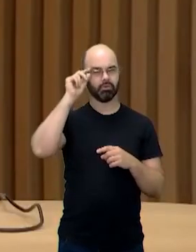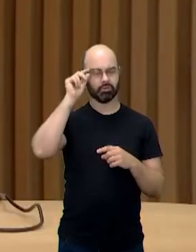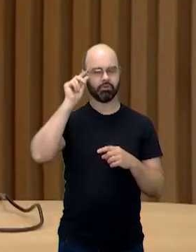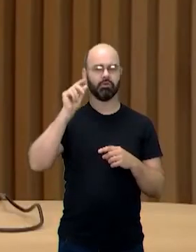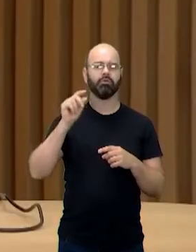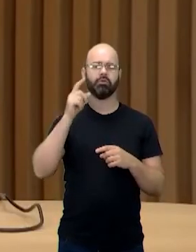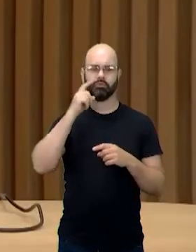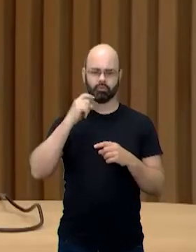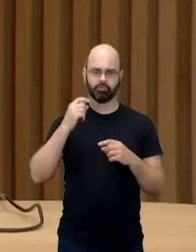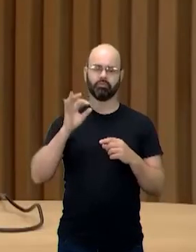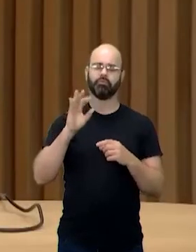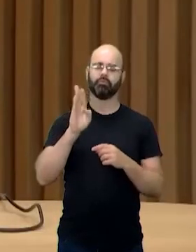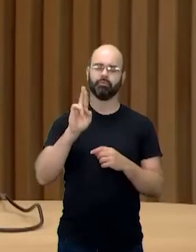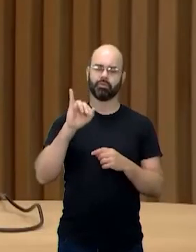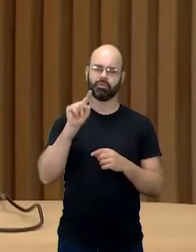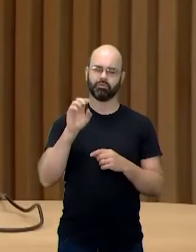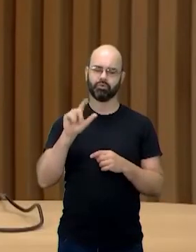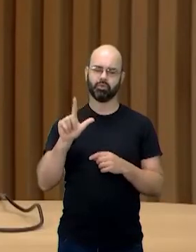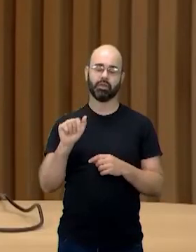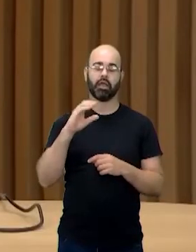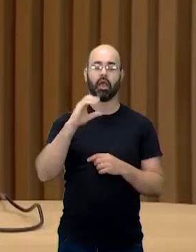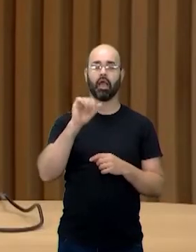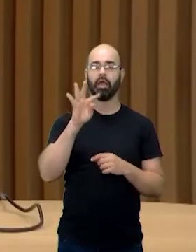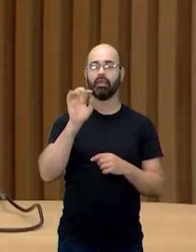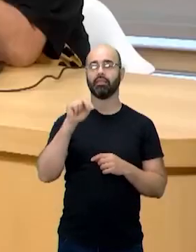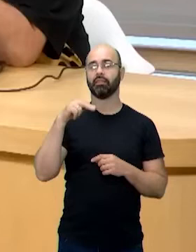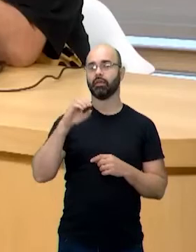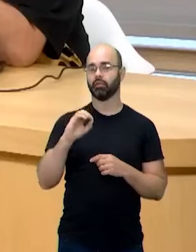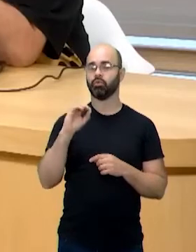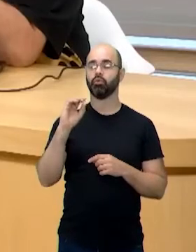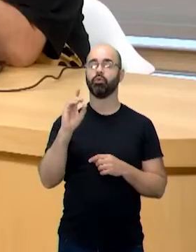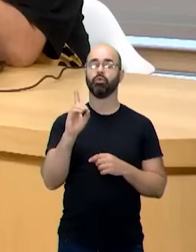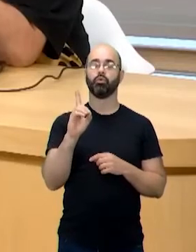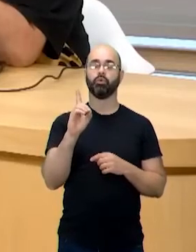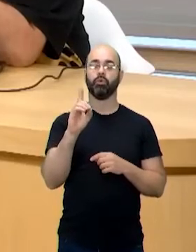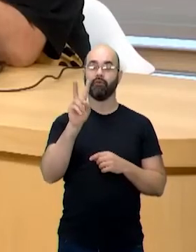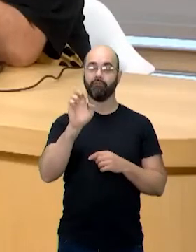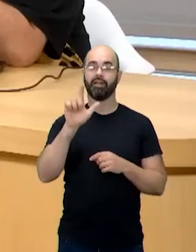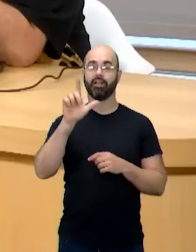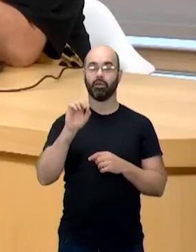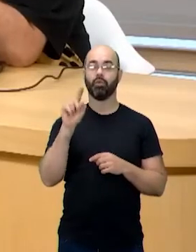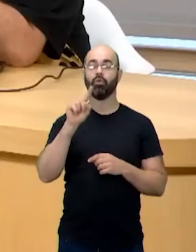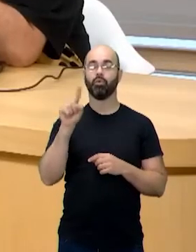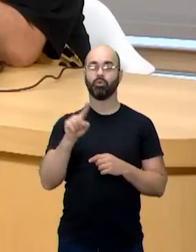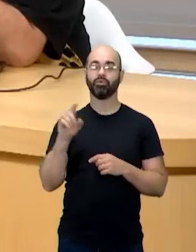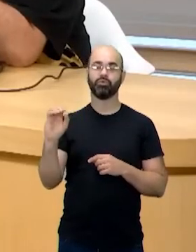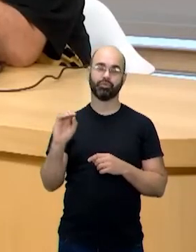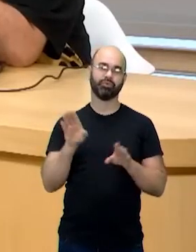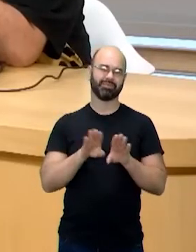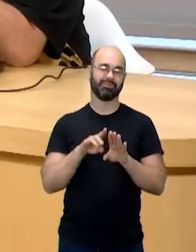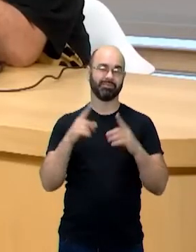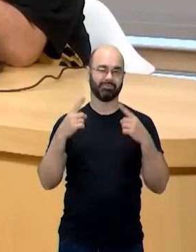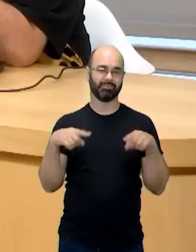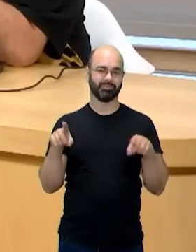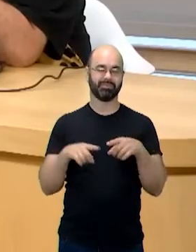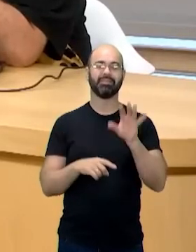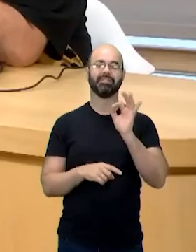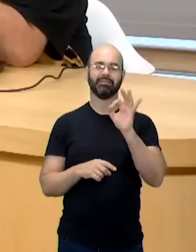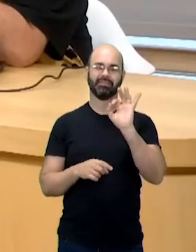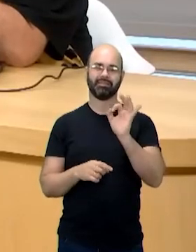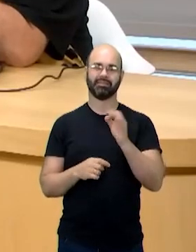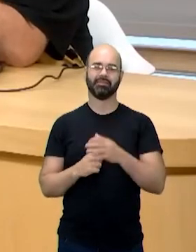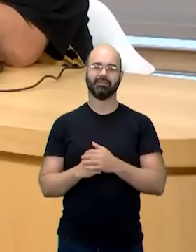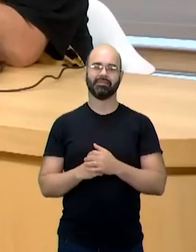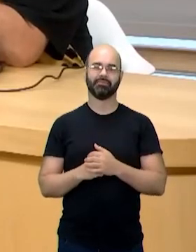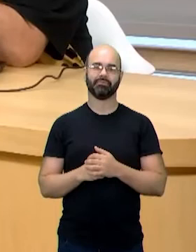o Brizola, o Caetano Veloso, debaixo dos caracóis. Brizola, dos seus principalmente o Brizola, que a revelia tinha